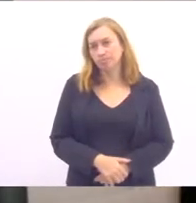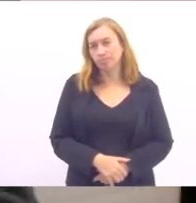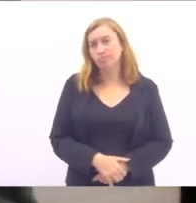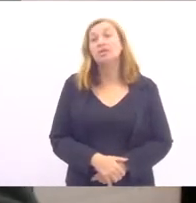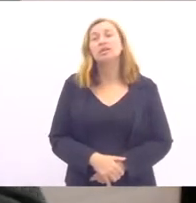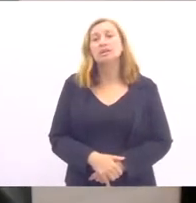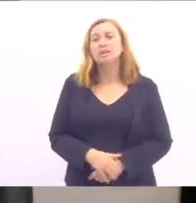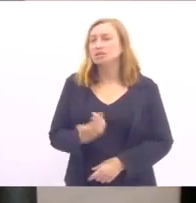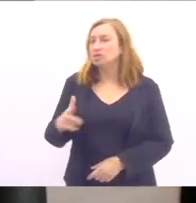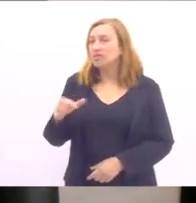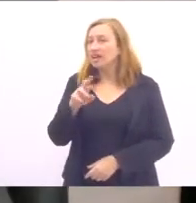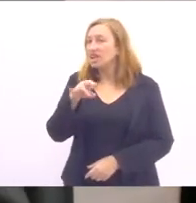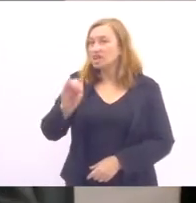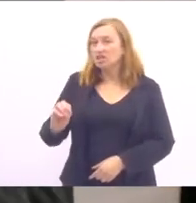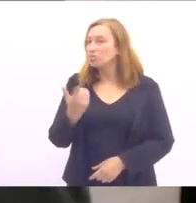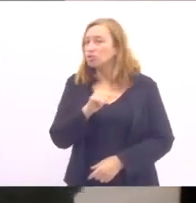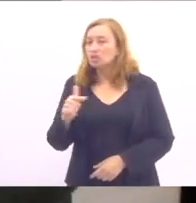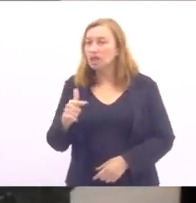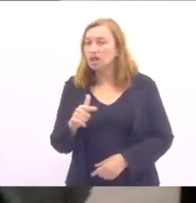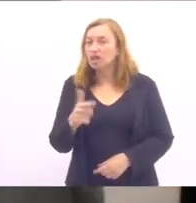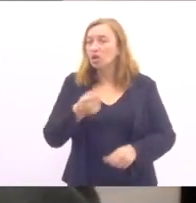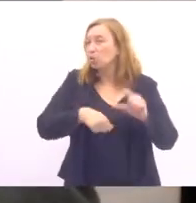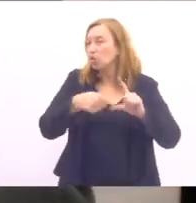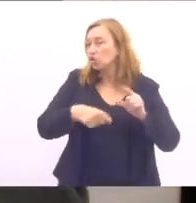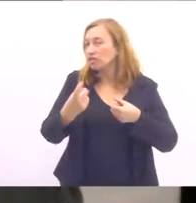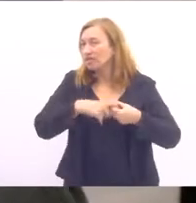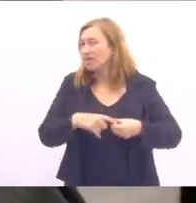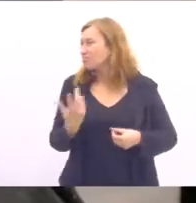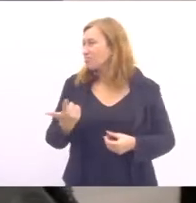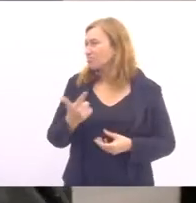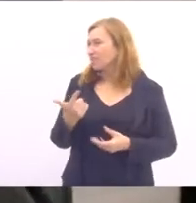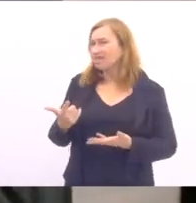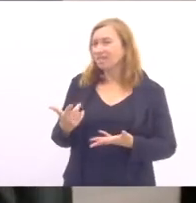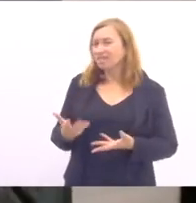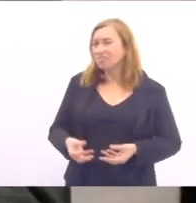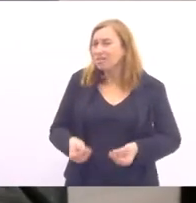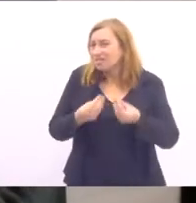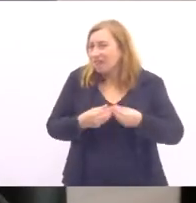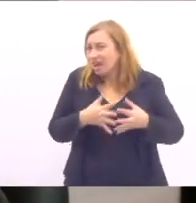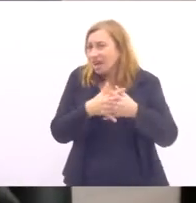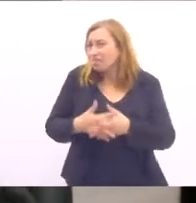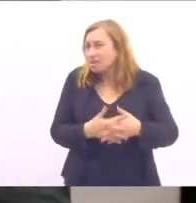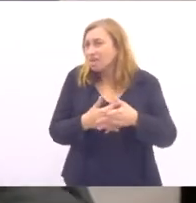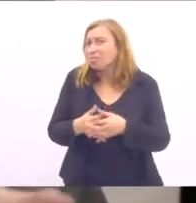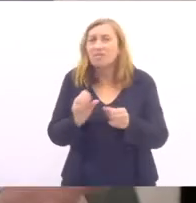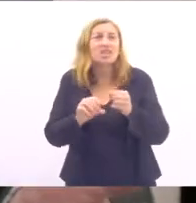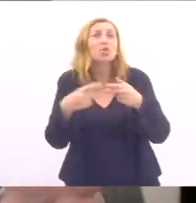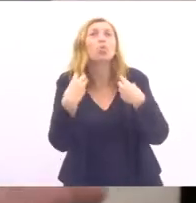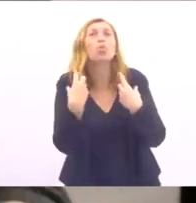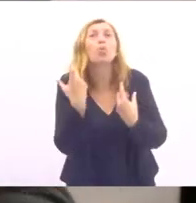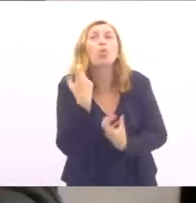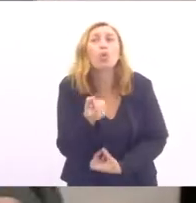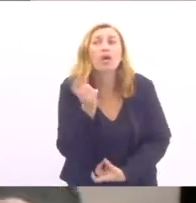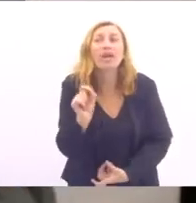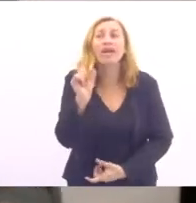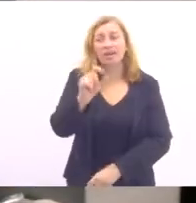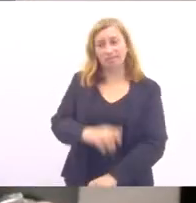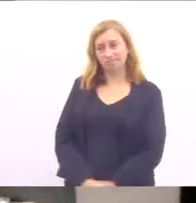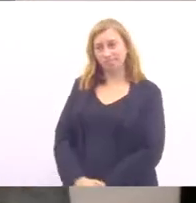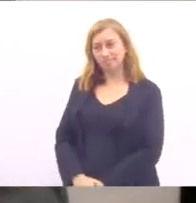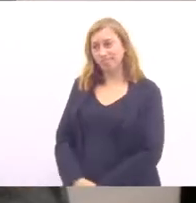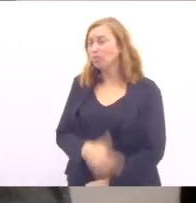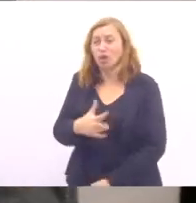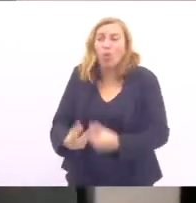Sem resíduo, não tem logística reversa, não adianta só me dar prensa, caminhão. Caminhão para fazer o quê? Para levar não tem